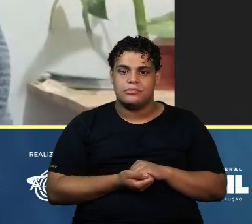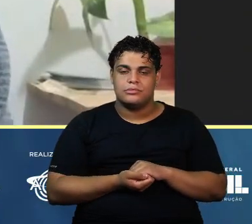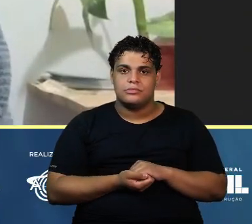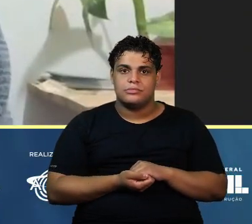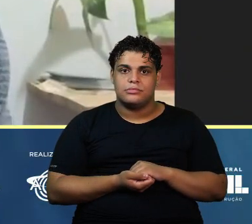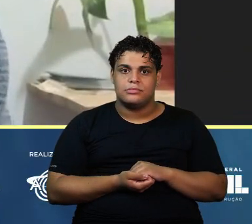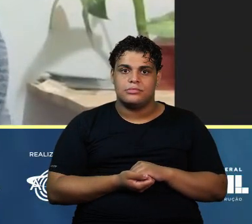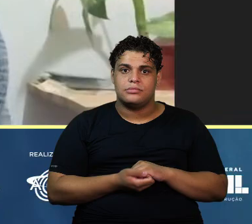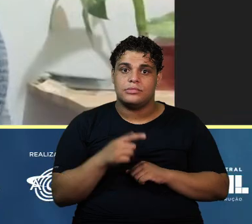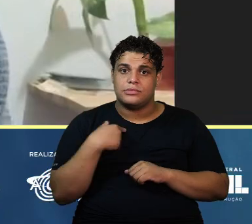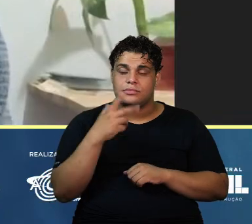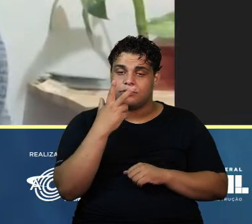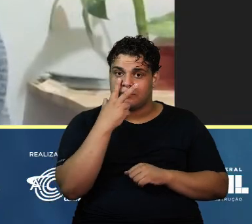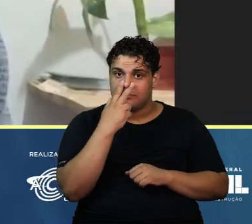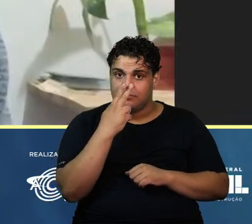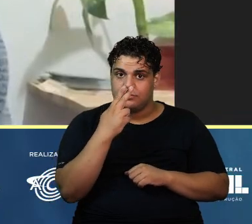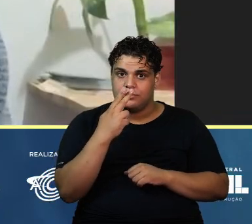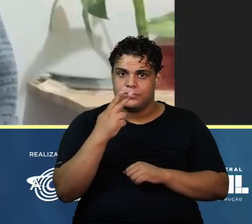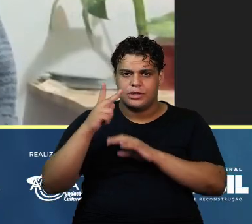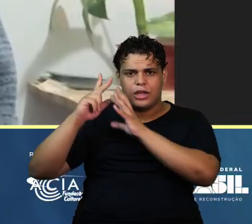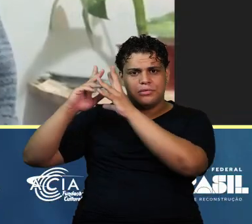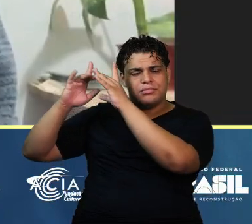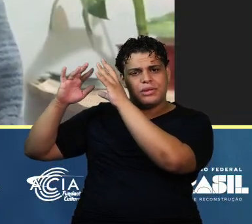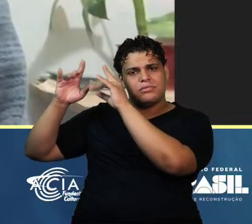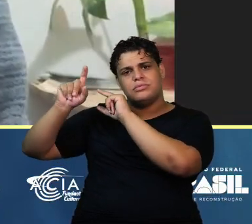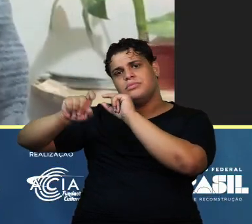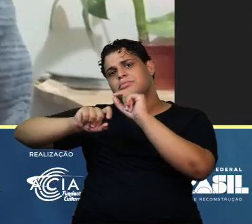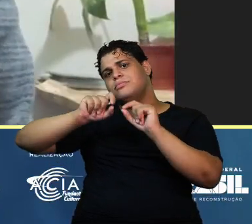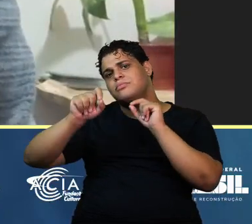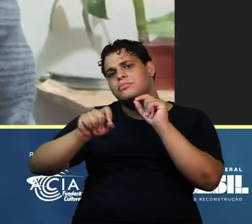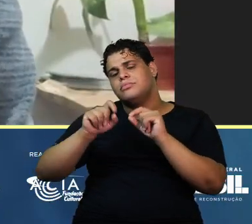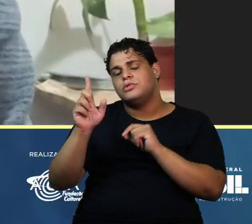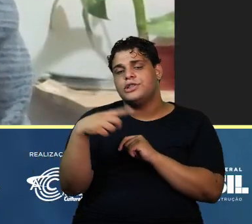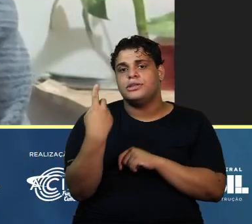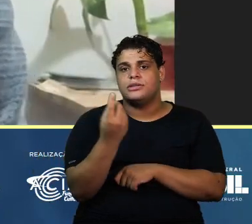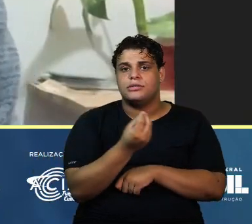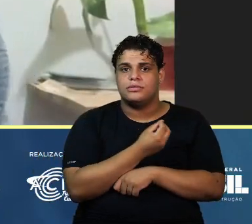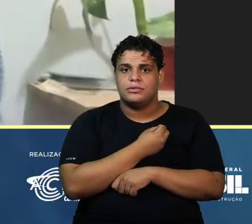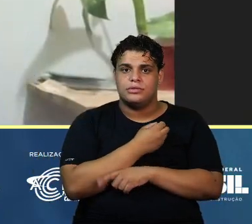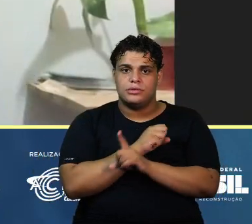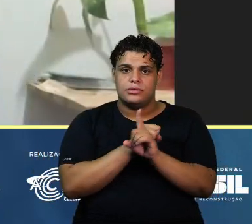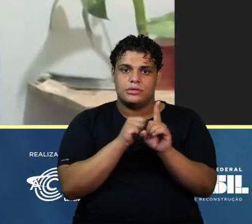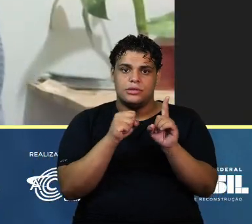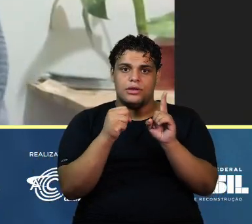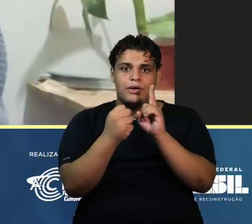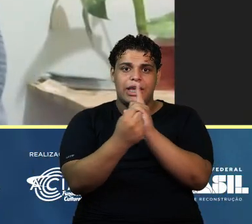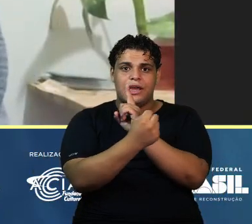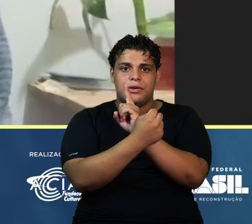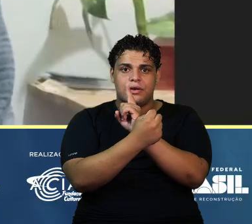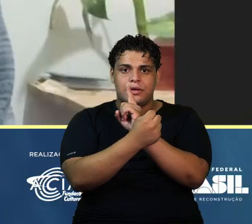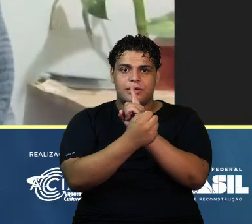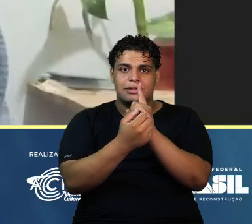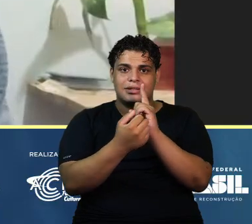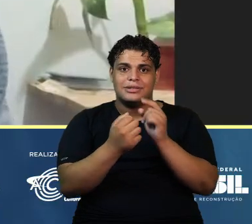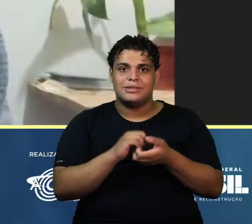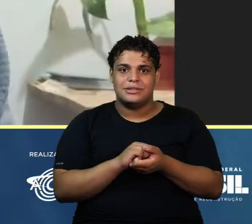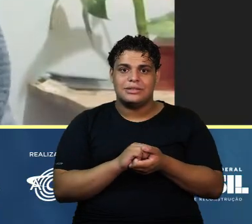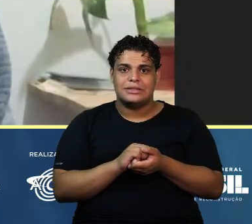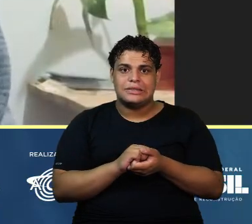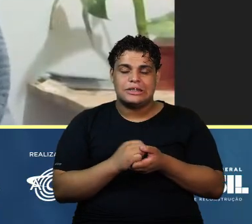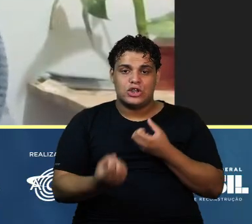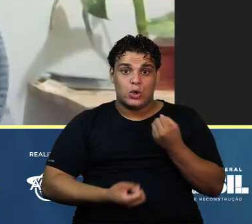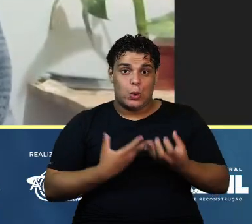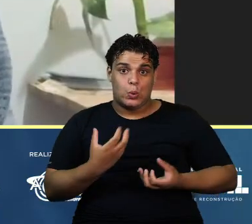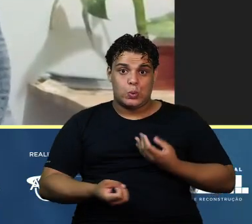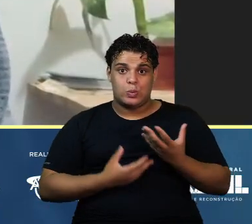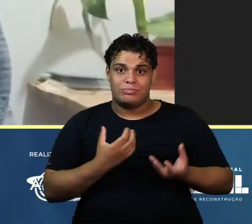Eu acho que a grande reflexão que a gente tem que fazer é: a gente vive em uma sociedade totalmente consumista, que